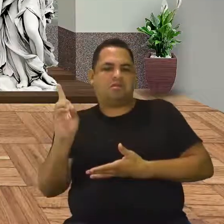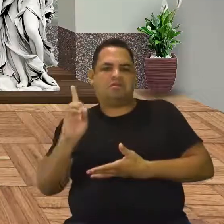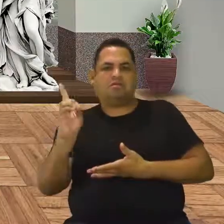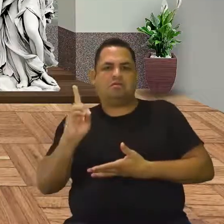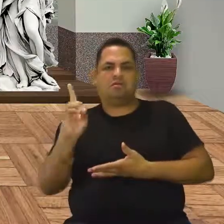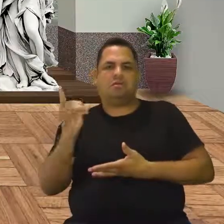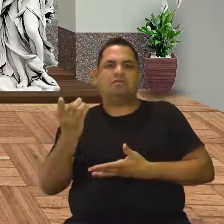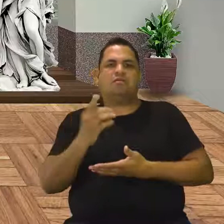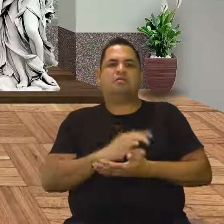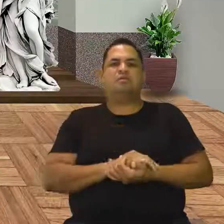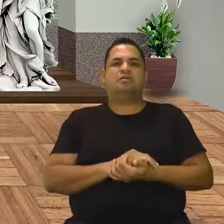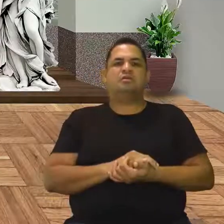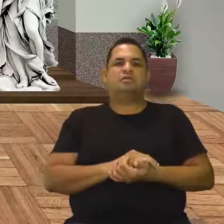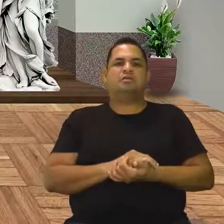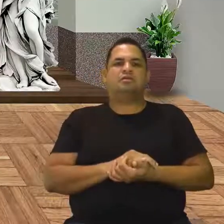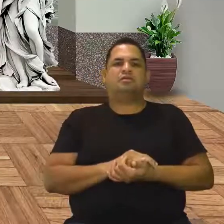interessante.